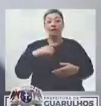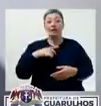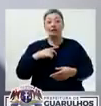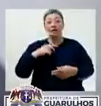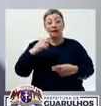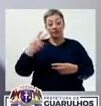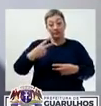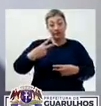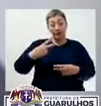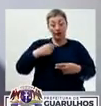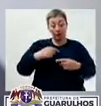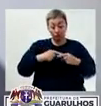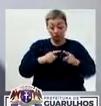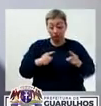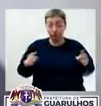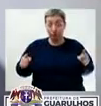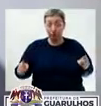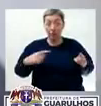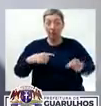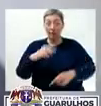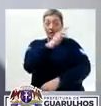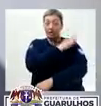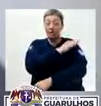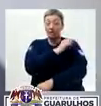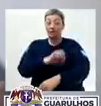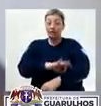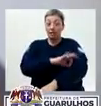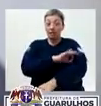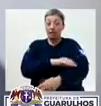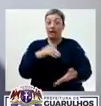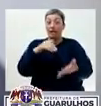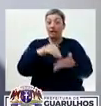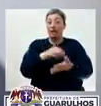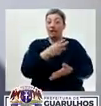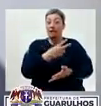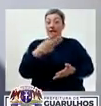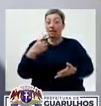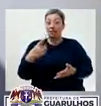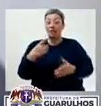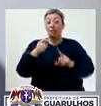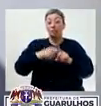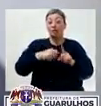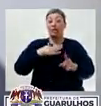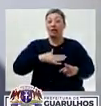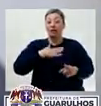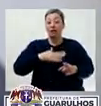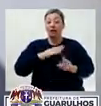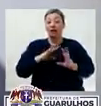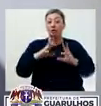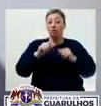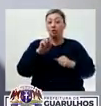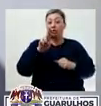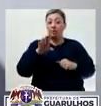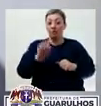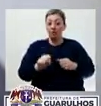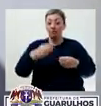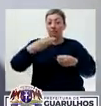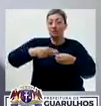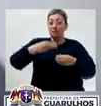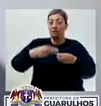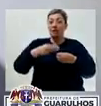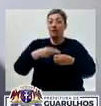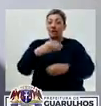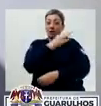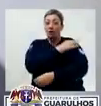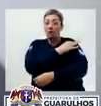A segunda fase da campanha nacional de vacinação contra o sarampo vai até o dia 31 de agosto em todas as unidades básicas de saúde do município.